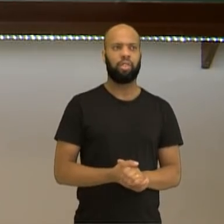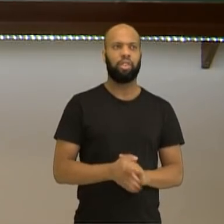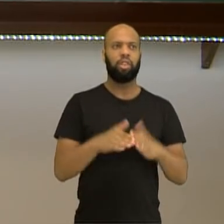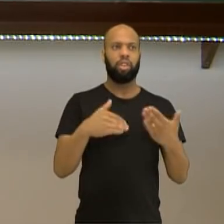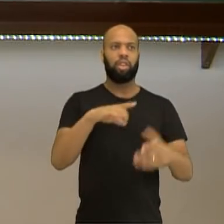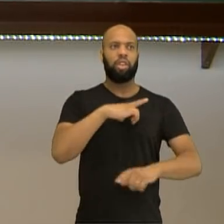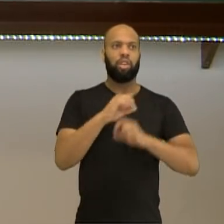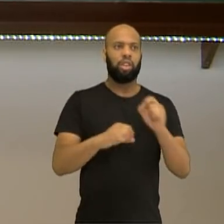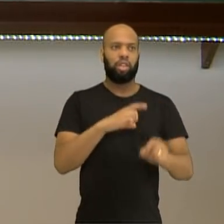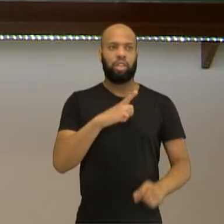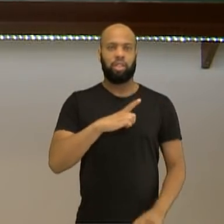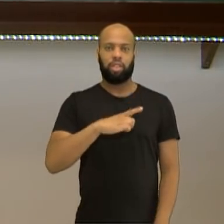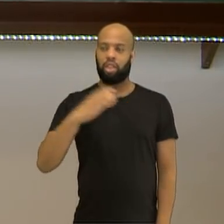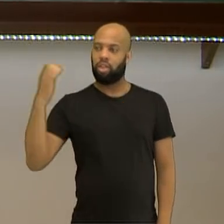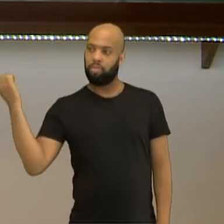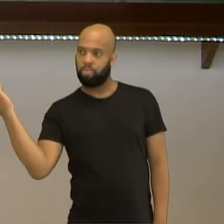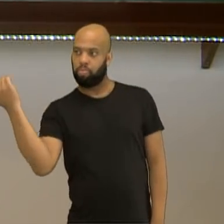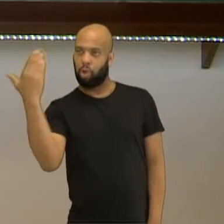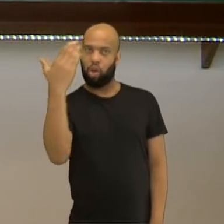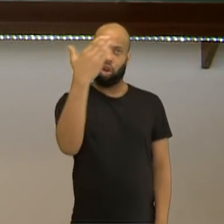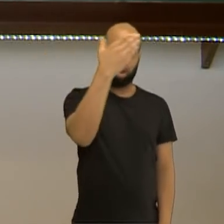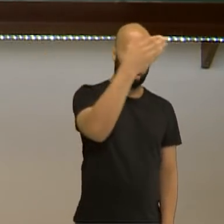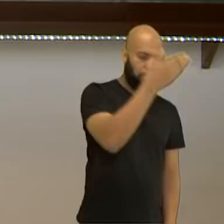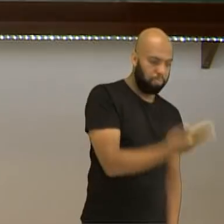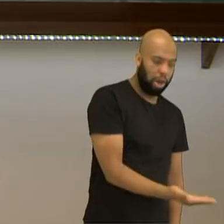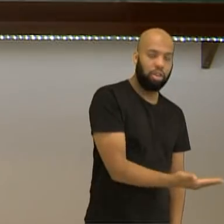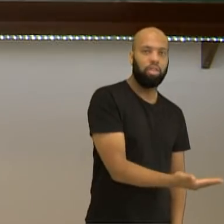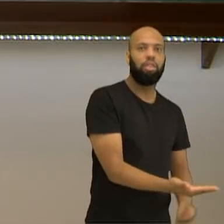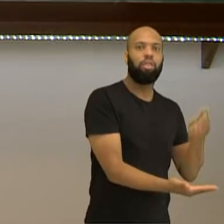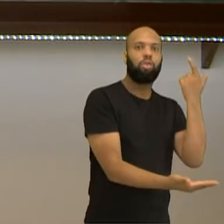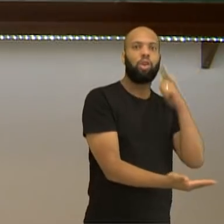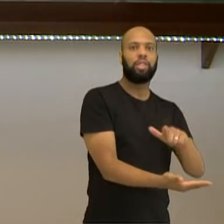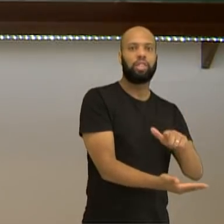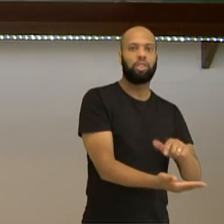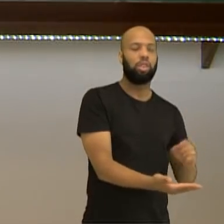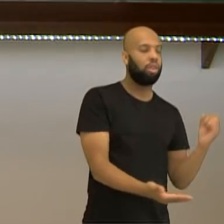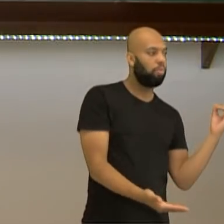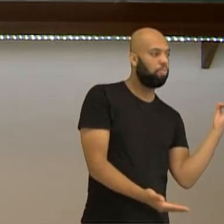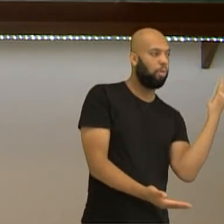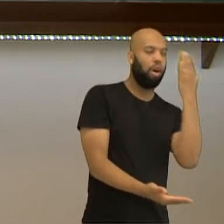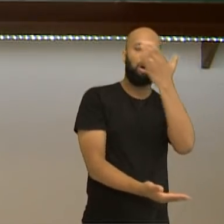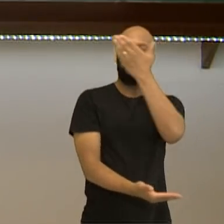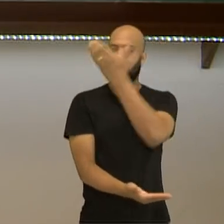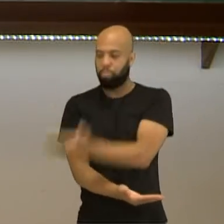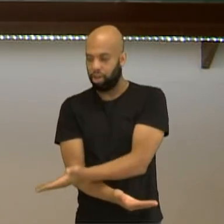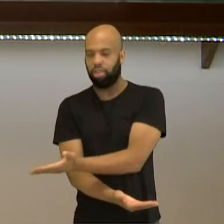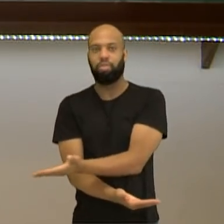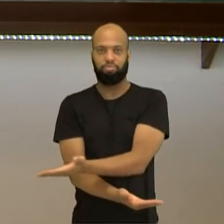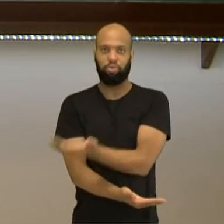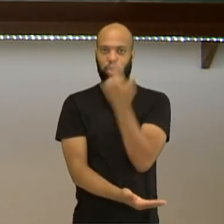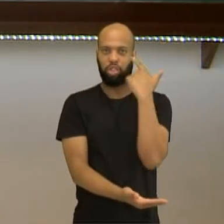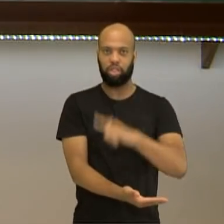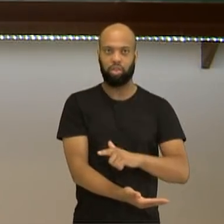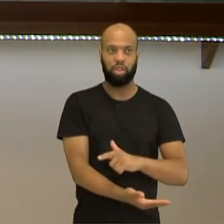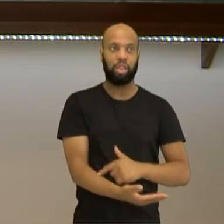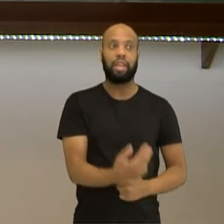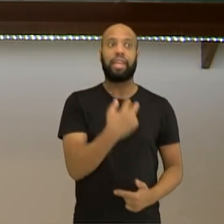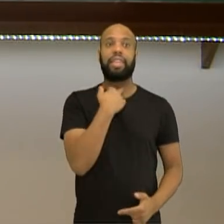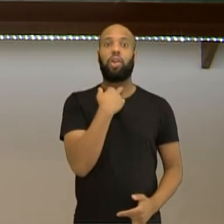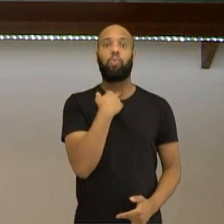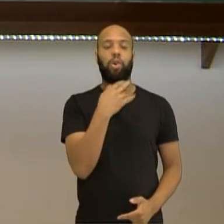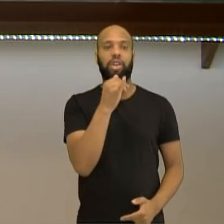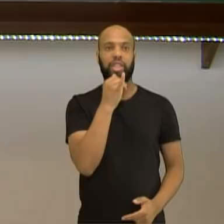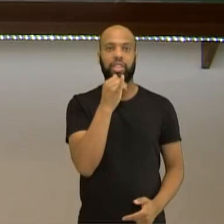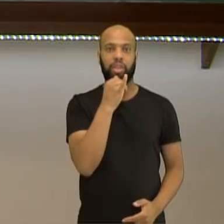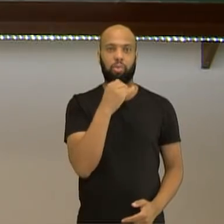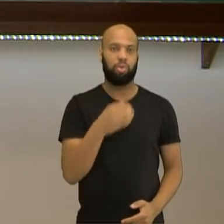bola tem que tocar no campo do adversário para ser ponto, tá? As bolas não podem estar no mesmo campo ao mesmo